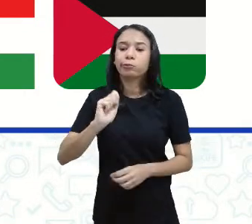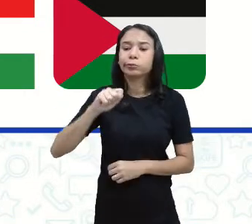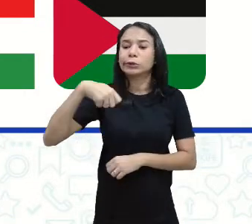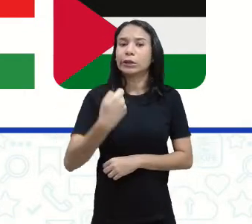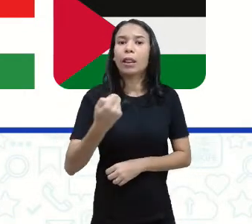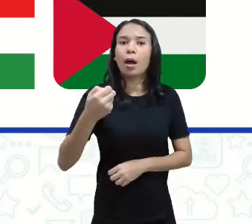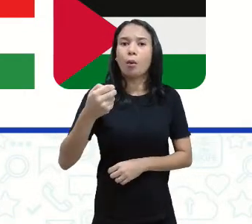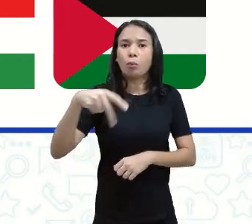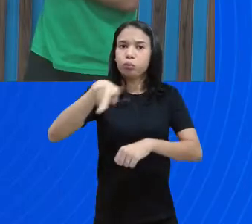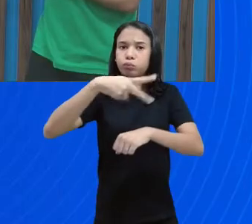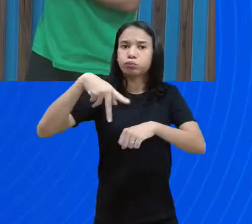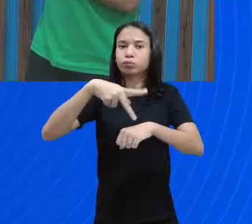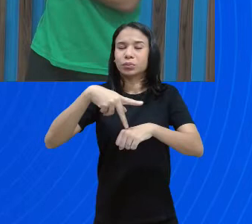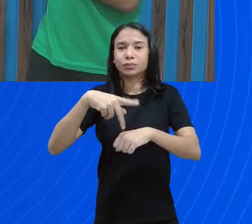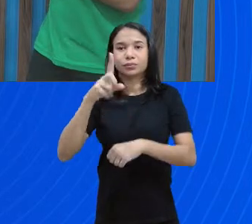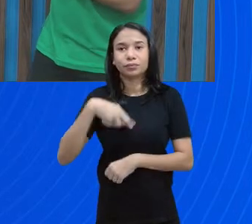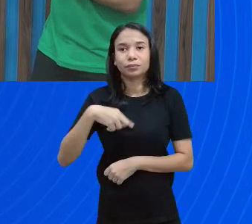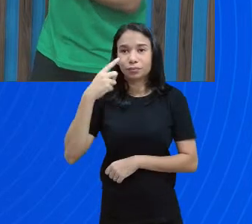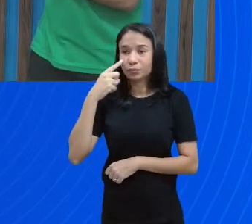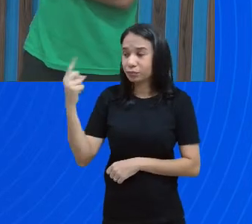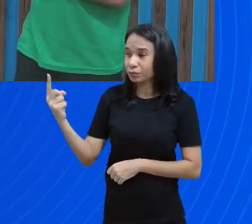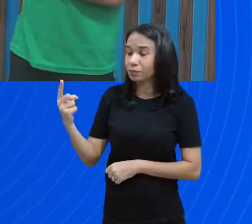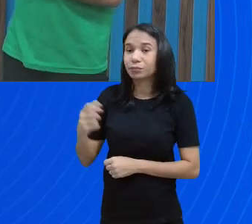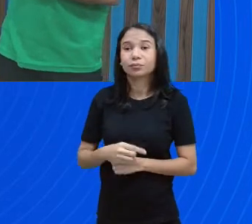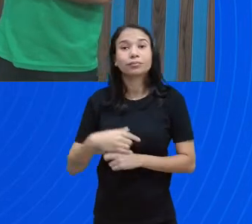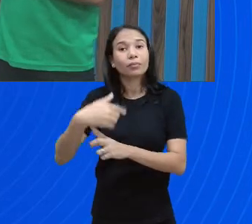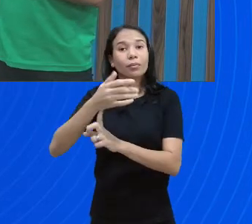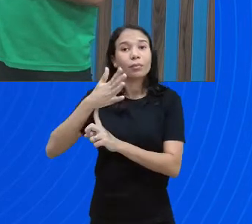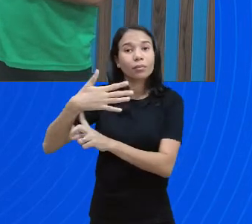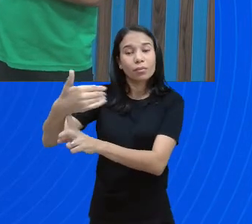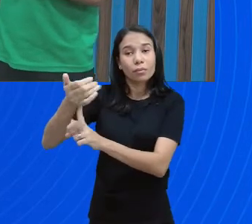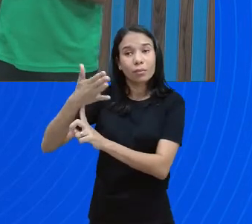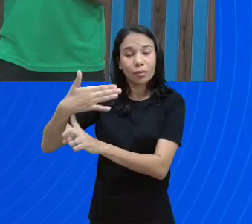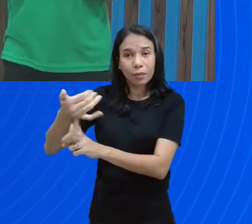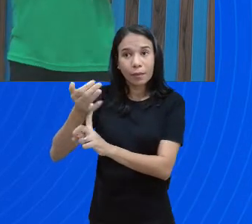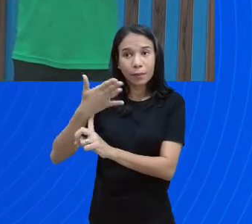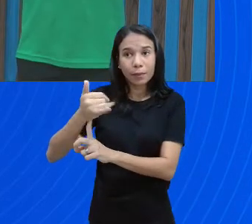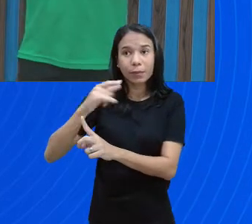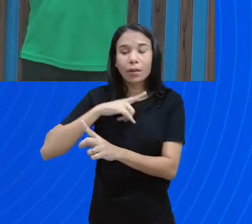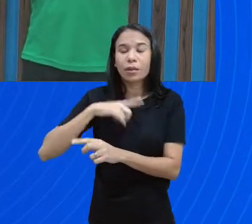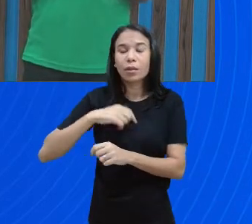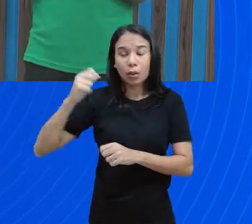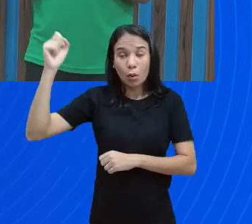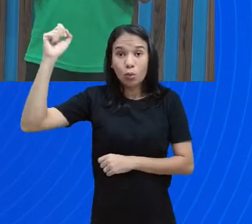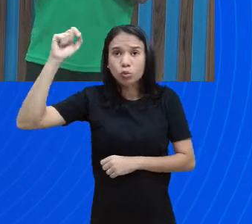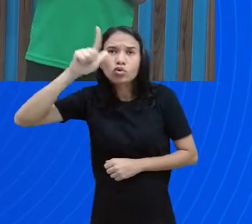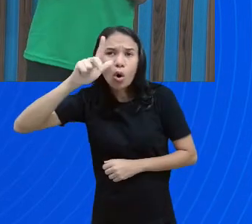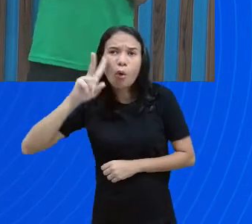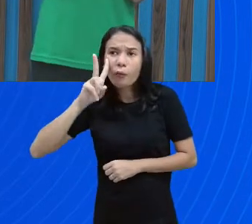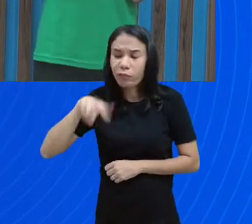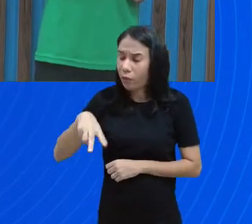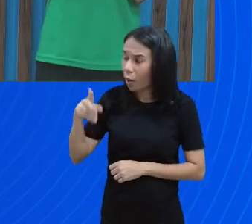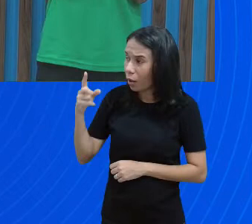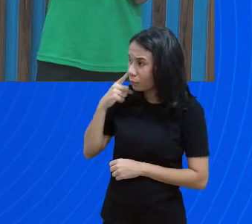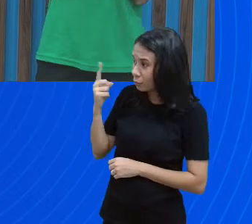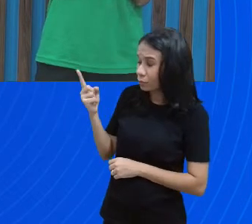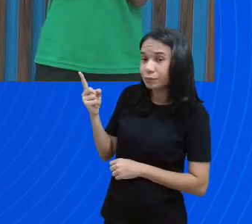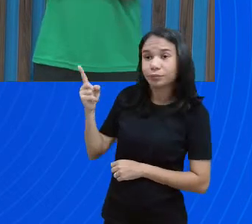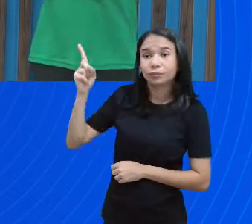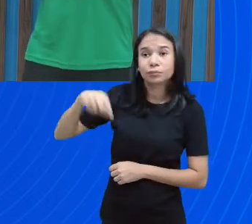nacionais. Né? Então, a bandeira que está aqui à esquerda, essa aqui tem um sol aí no meio, é a bandeira de um lugar